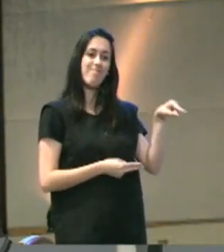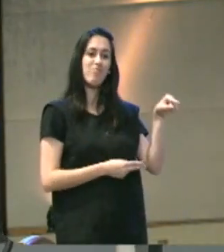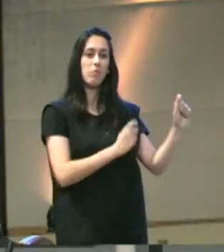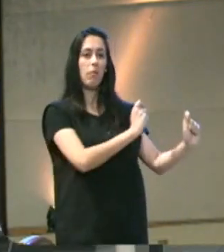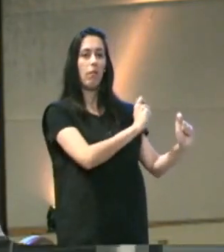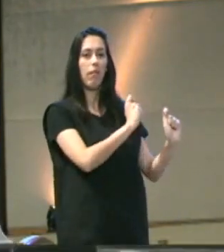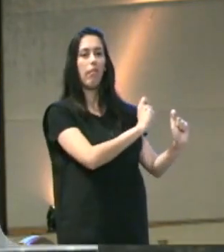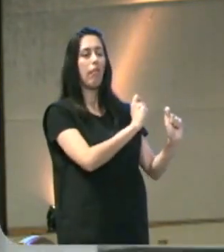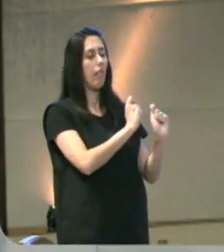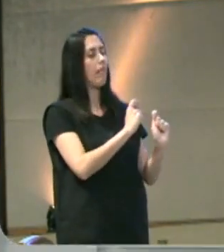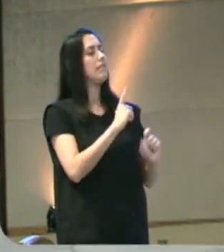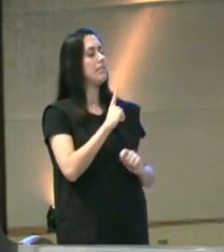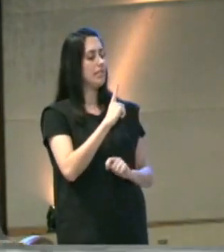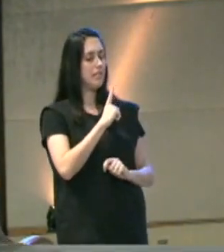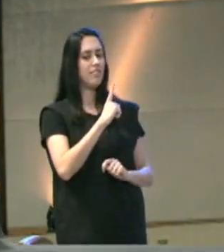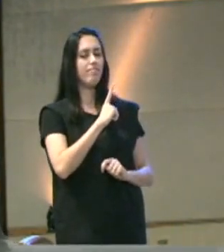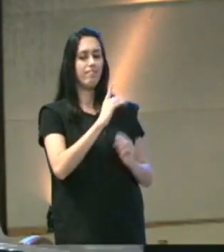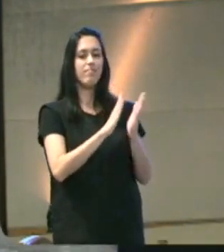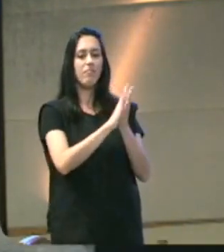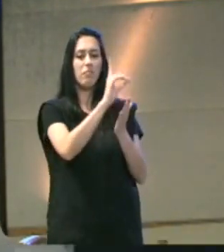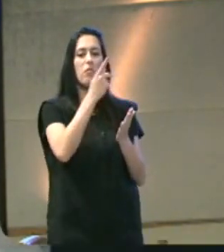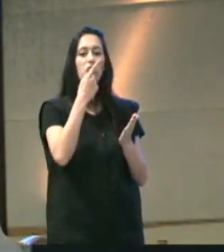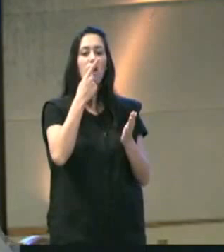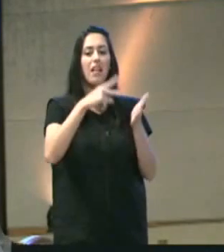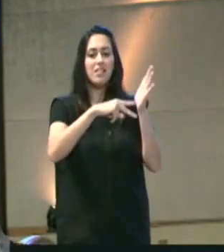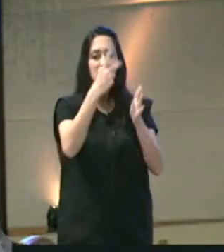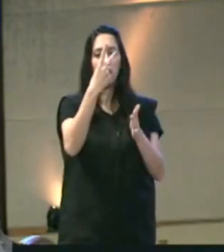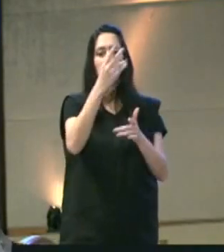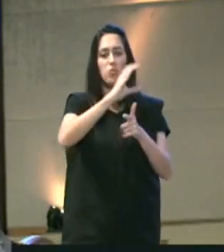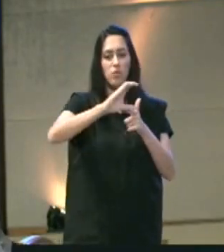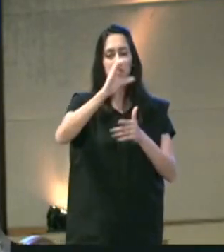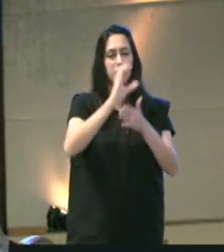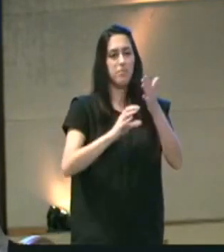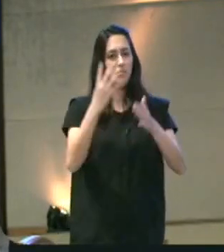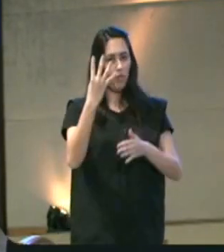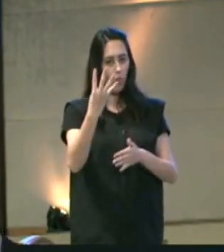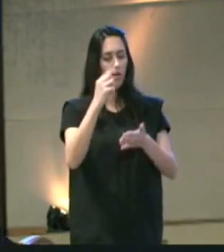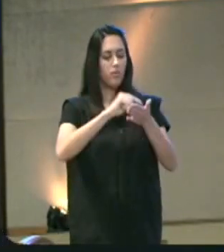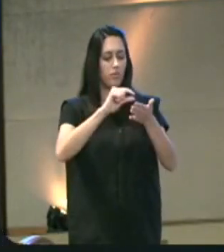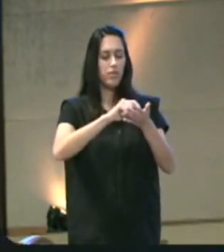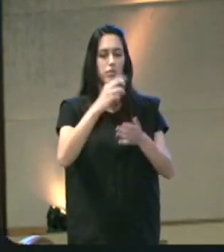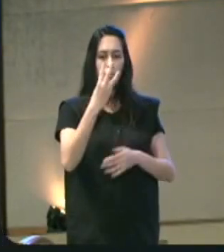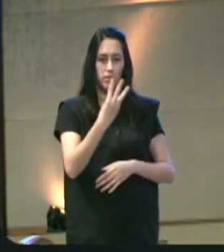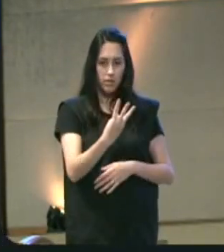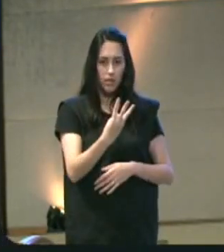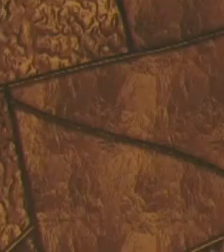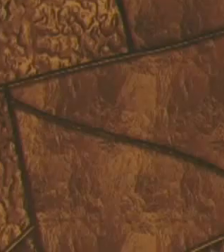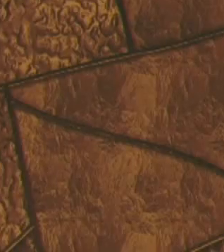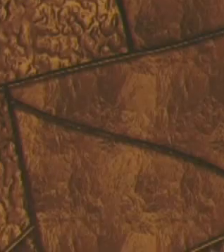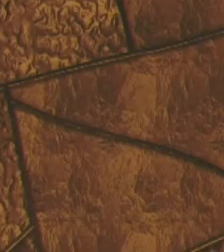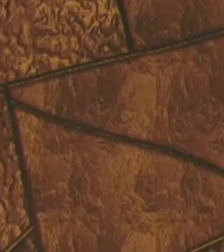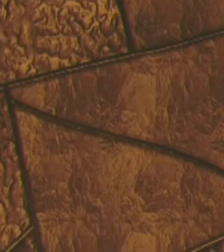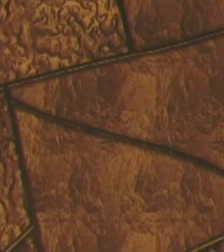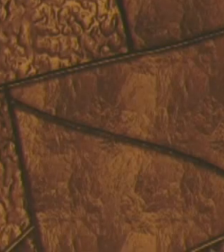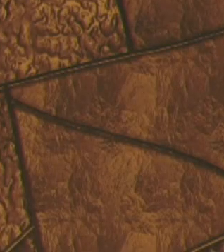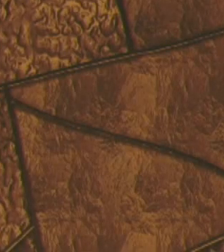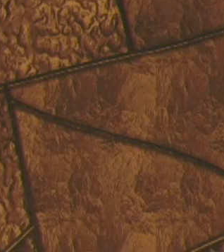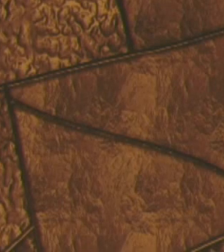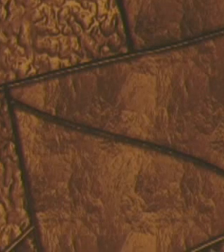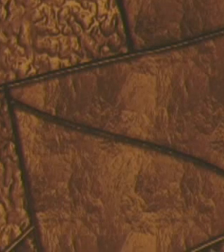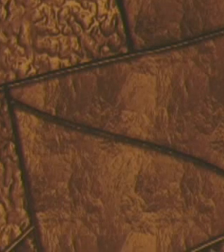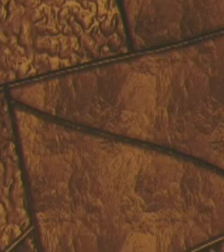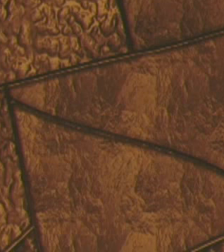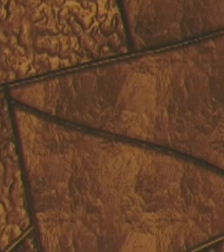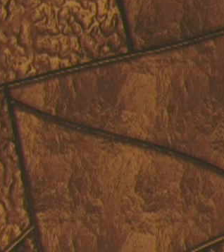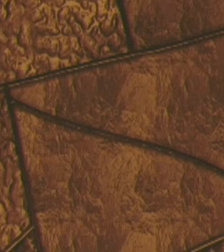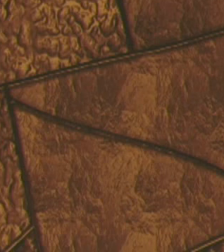Bíblia diz. 2 Coríntios capítulo 4, versículos 3 e 4 diz assim: mas se o nosso evangelho